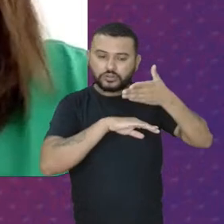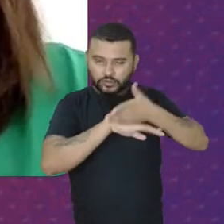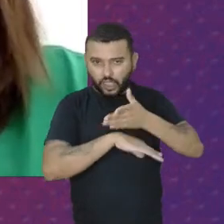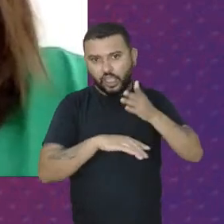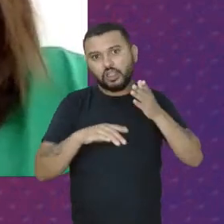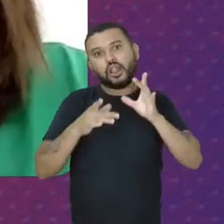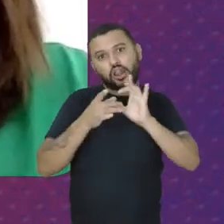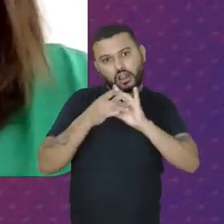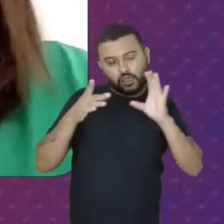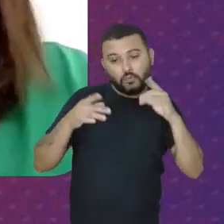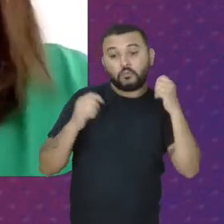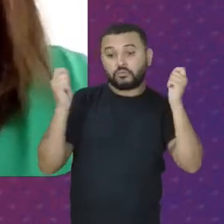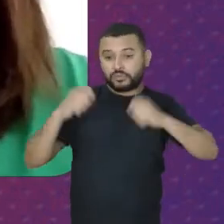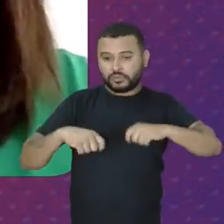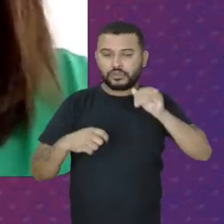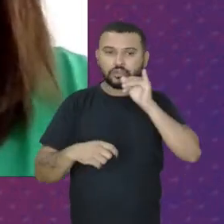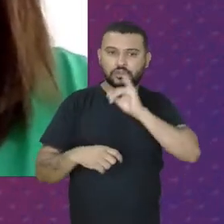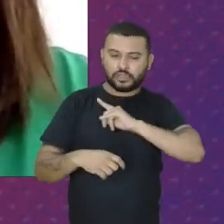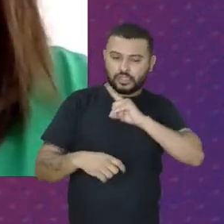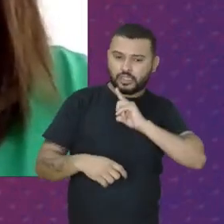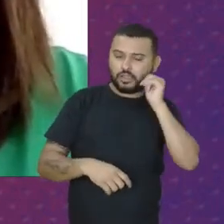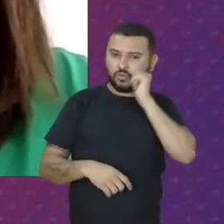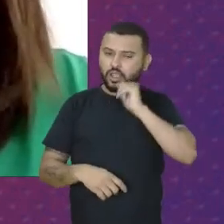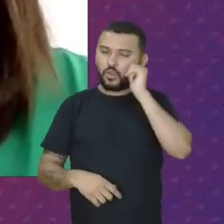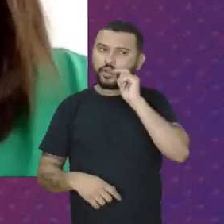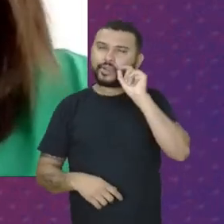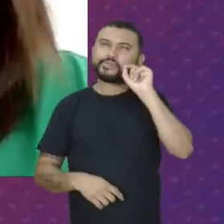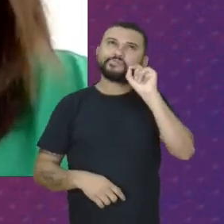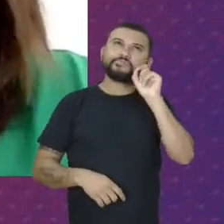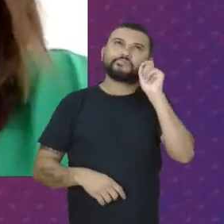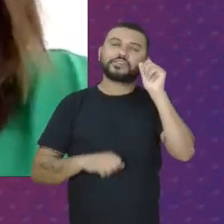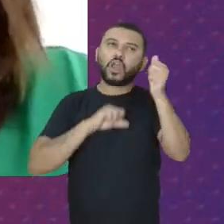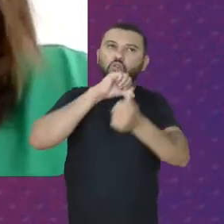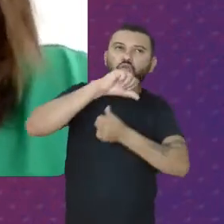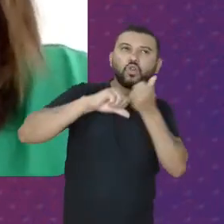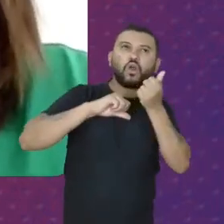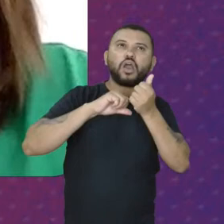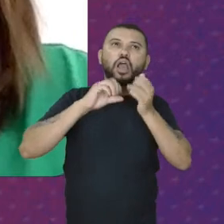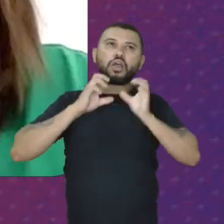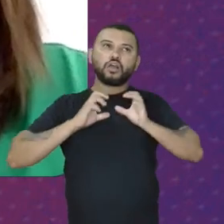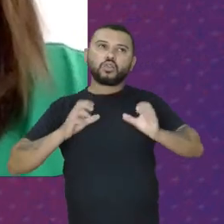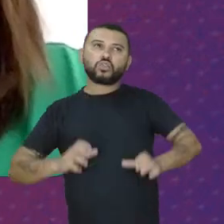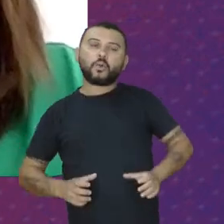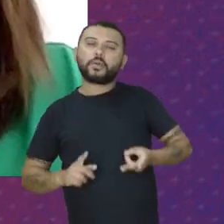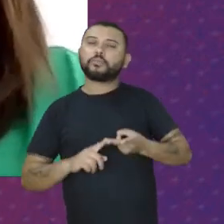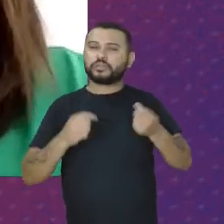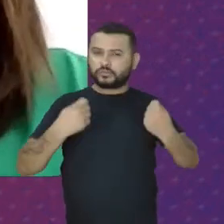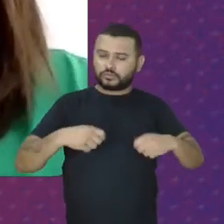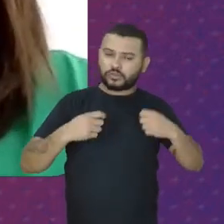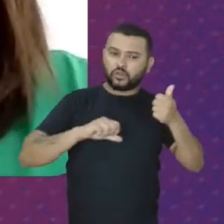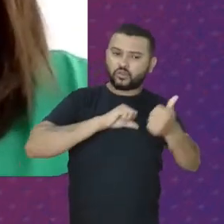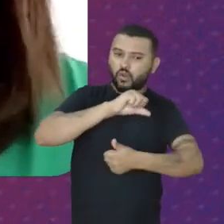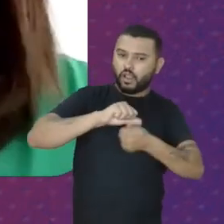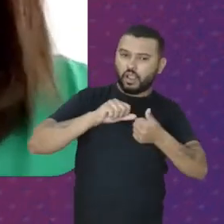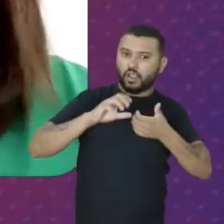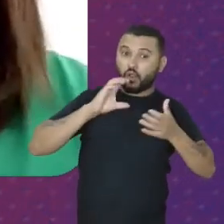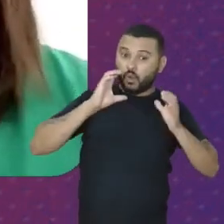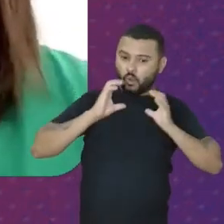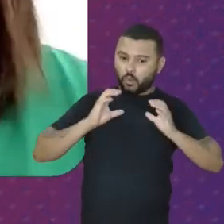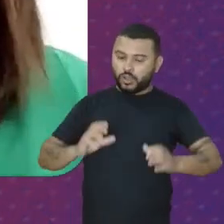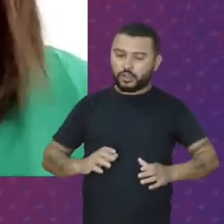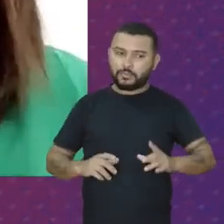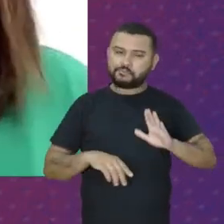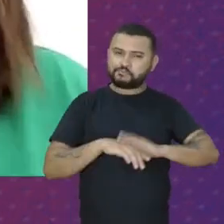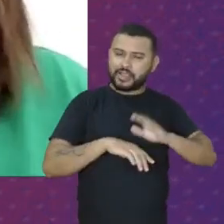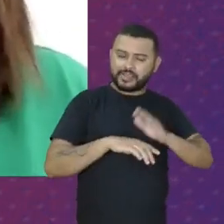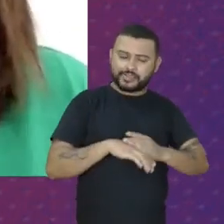participativa, né, requer por parte da mulher mudanças de atitudes, né? A gente passa a